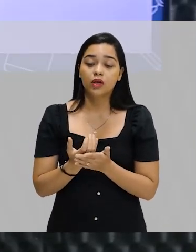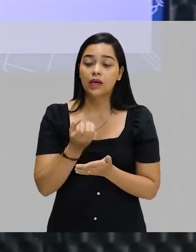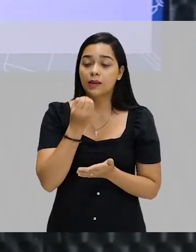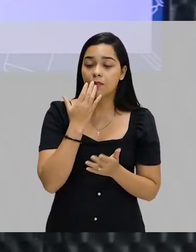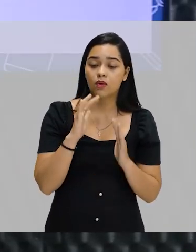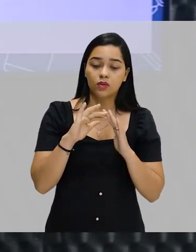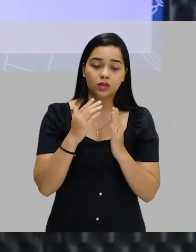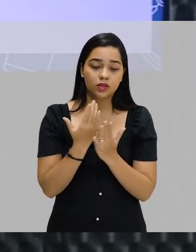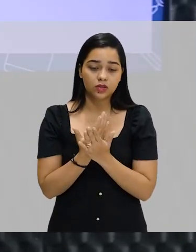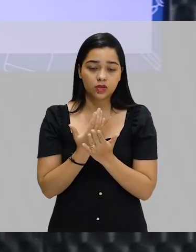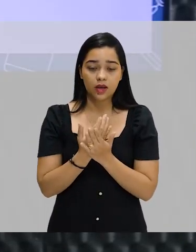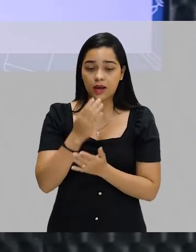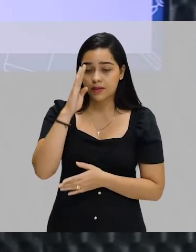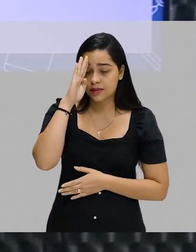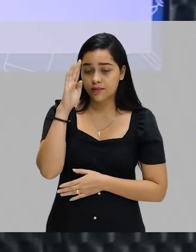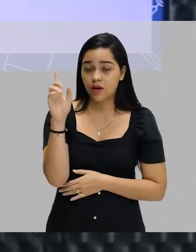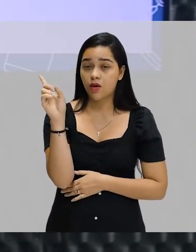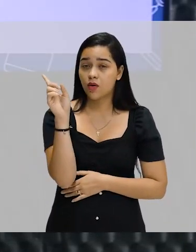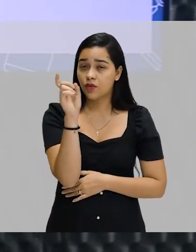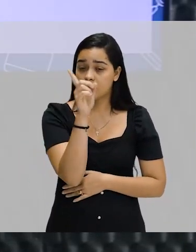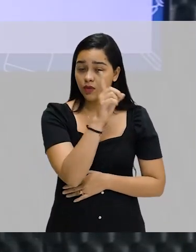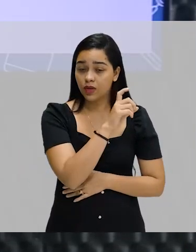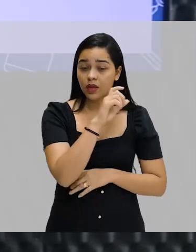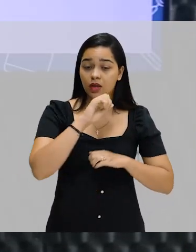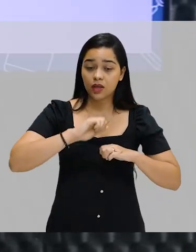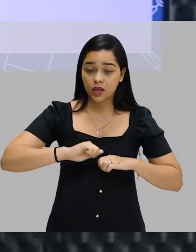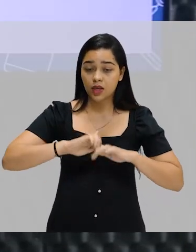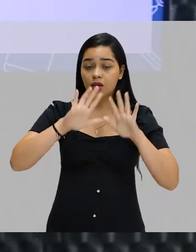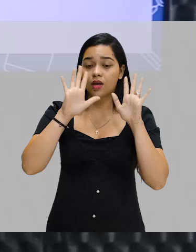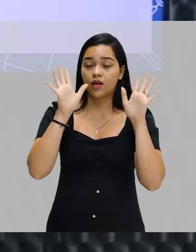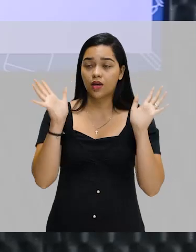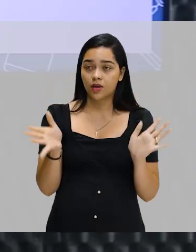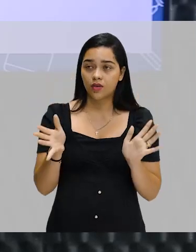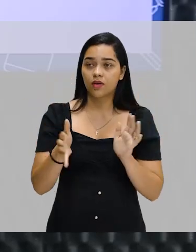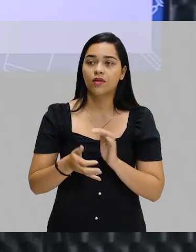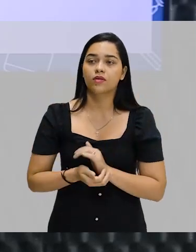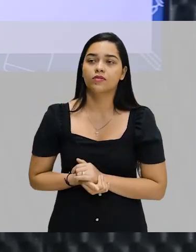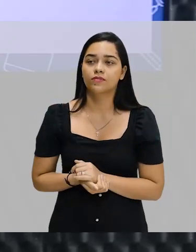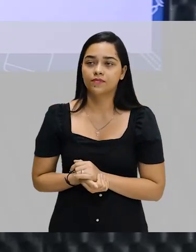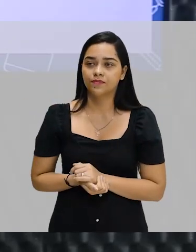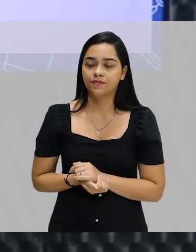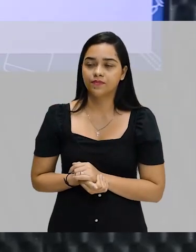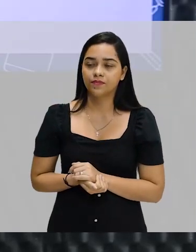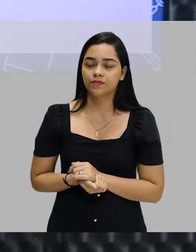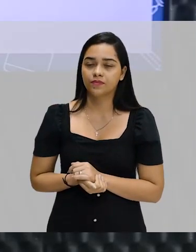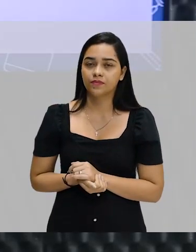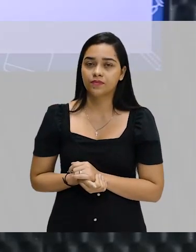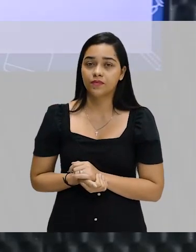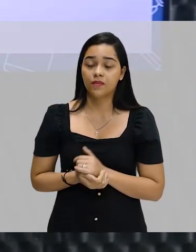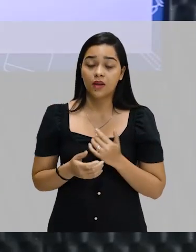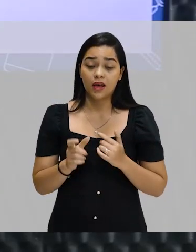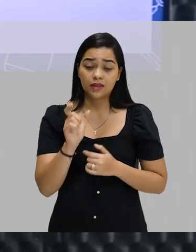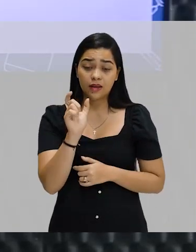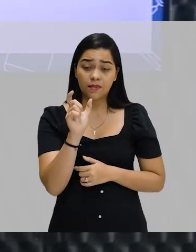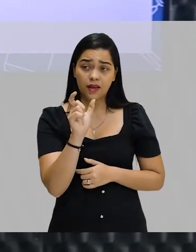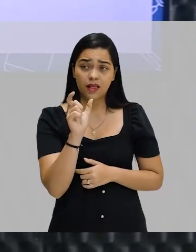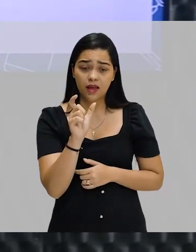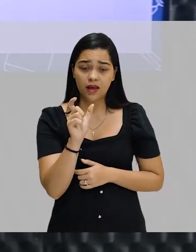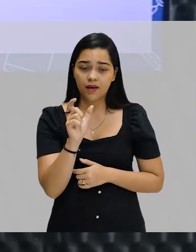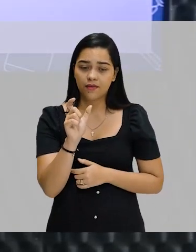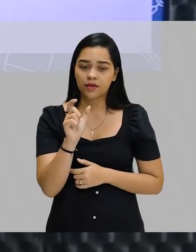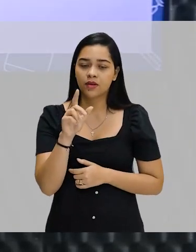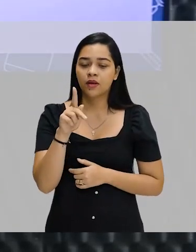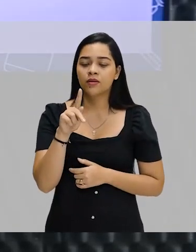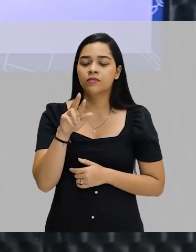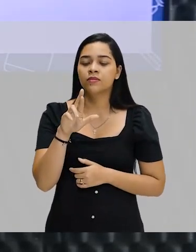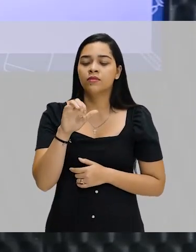bons colégios, a principal dificuldade é com clareza, tá? Essa palavra aqui